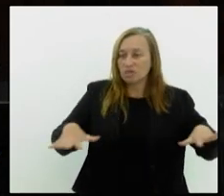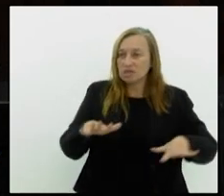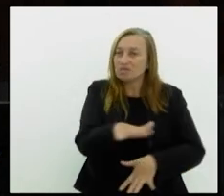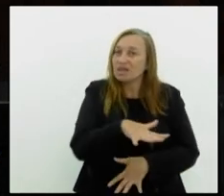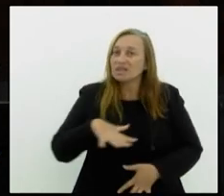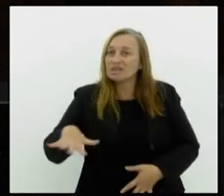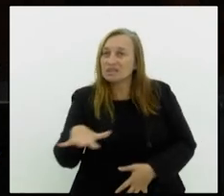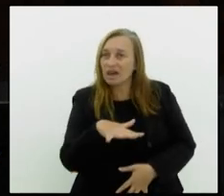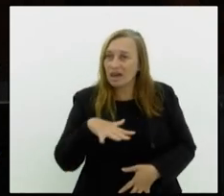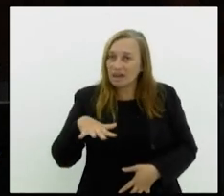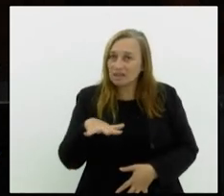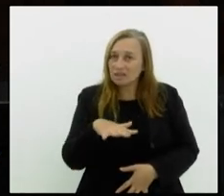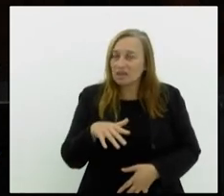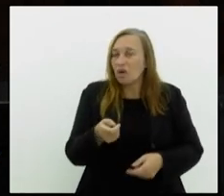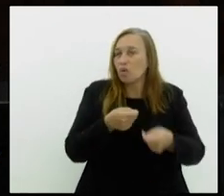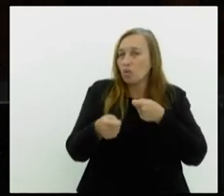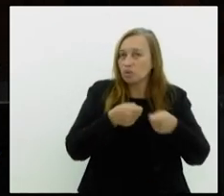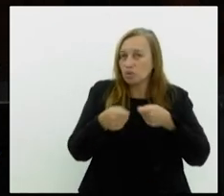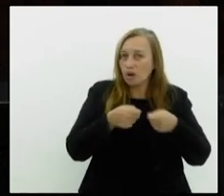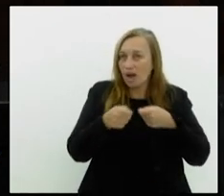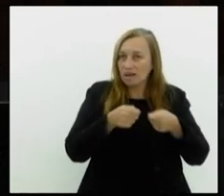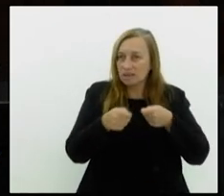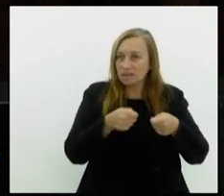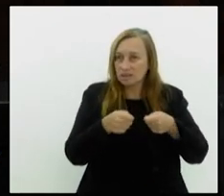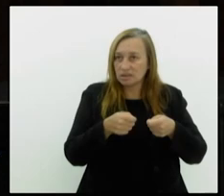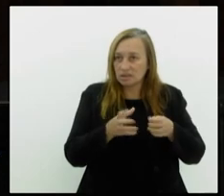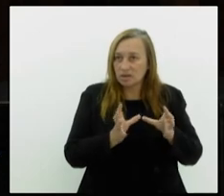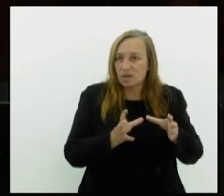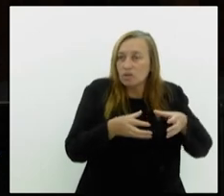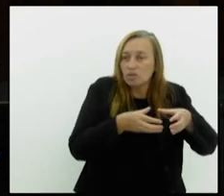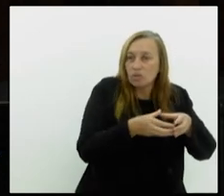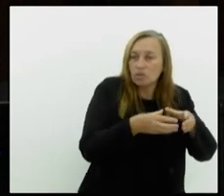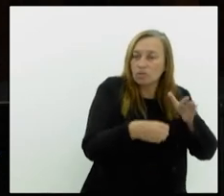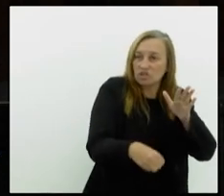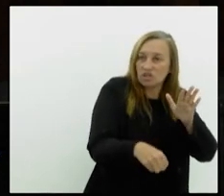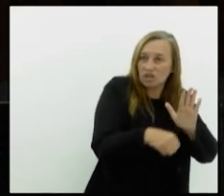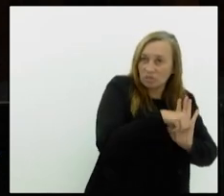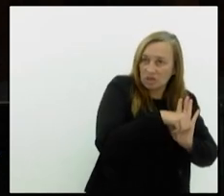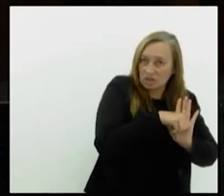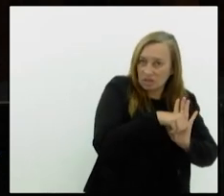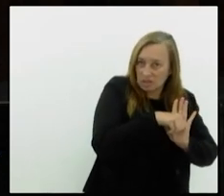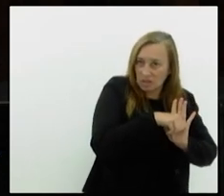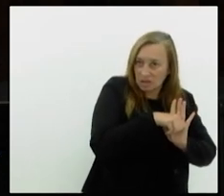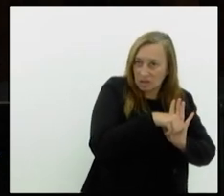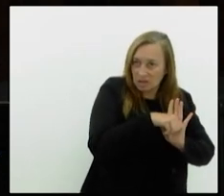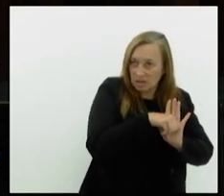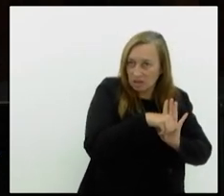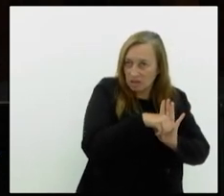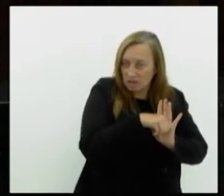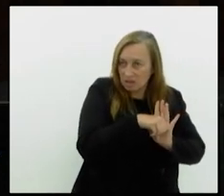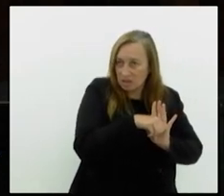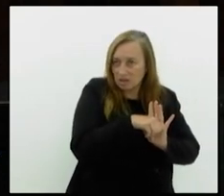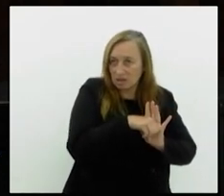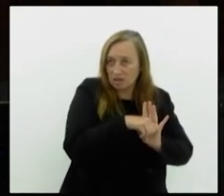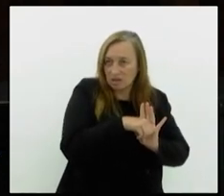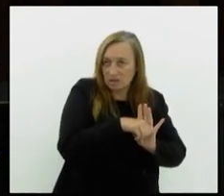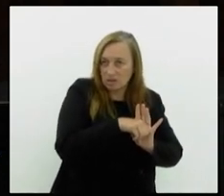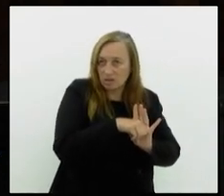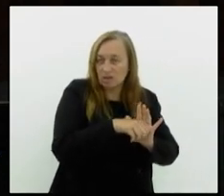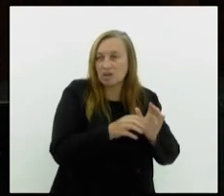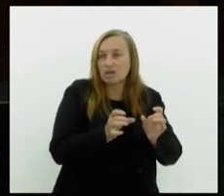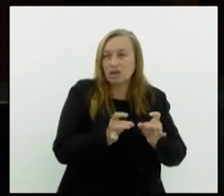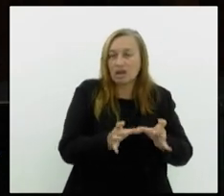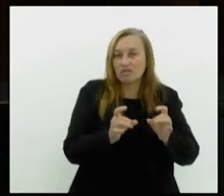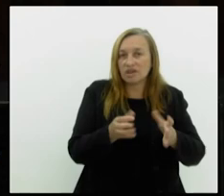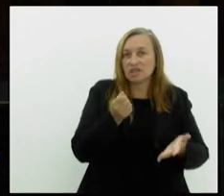áreas dominadas pelo crime organizado, mais precisamente pelo tráfico de